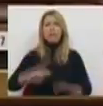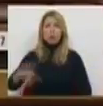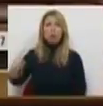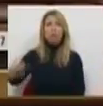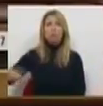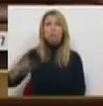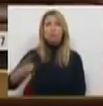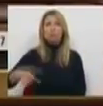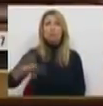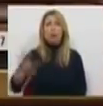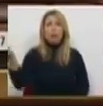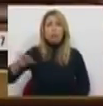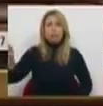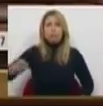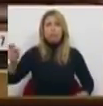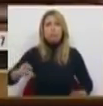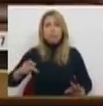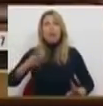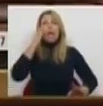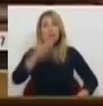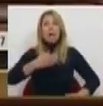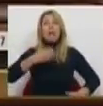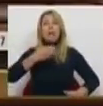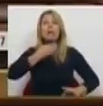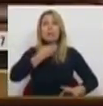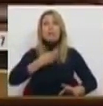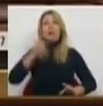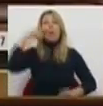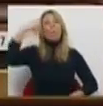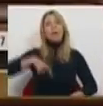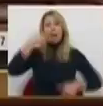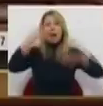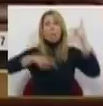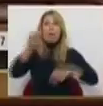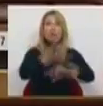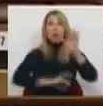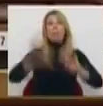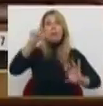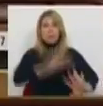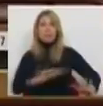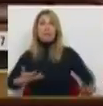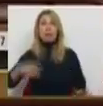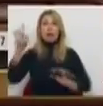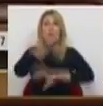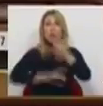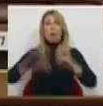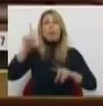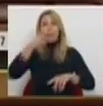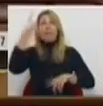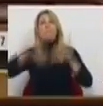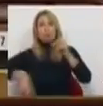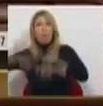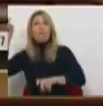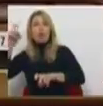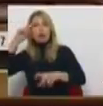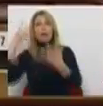após dia, contra a crise humanitária, quer dos pobres da Europa, quer dos desempregados da Europa, quer dos refugiados que ficam à